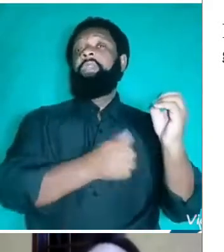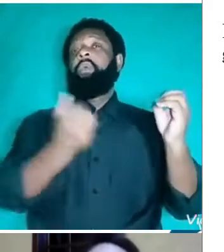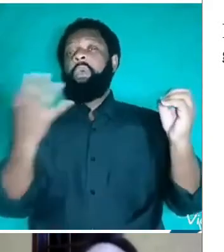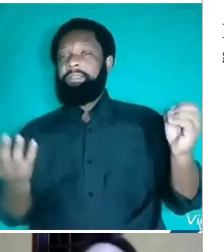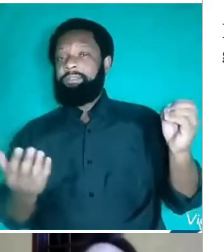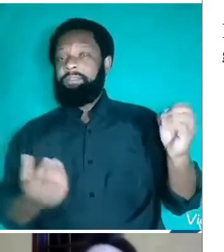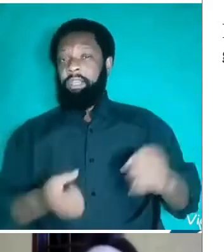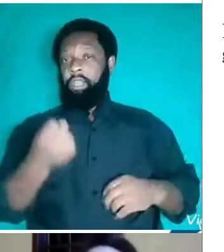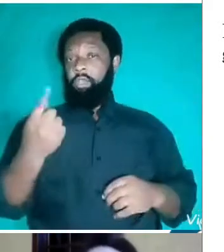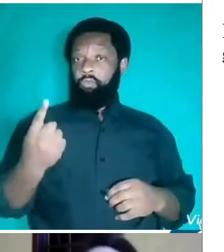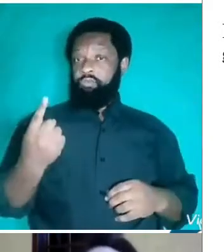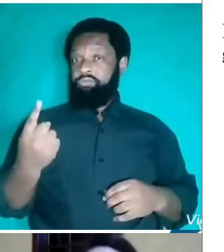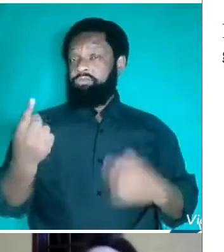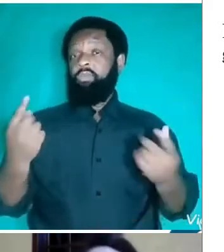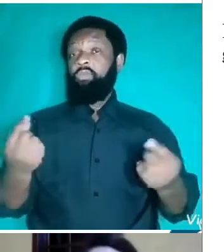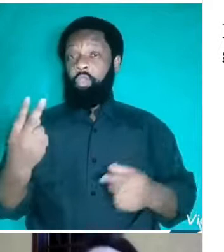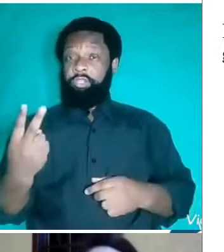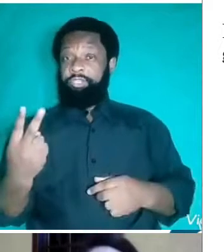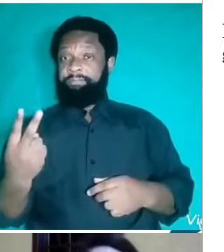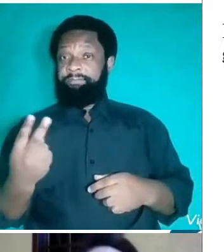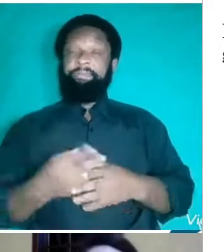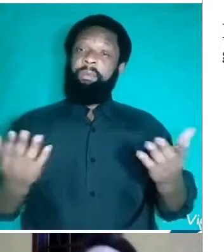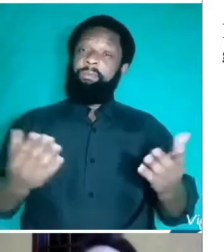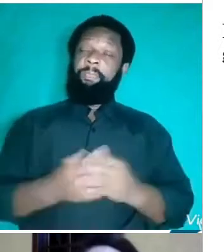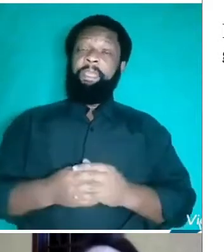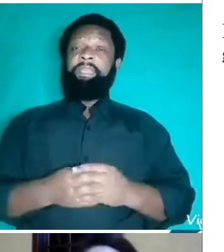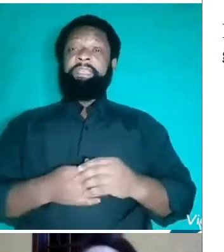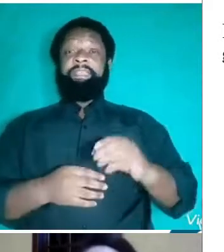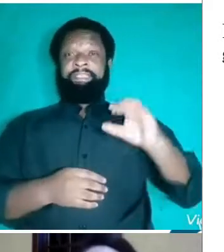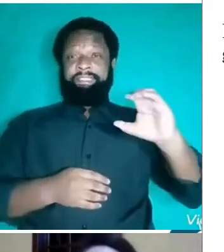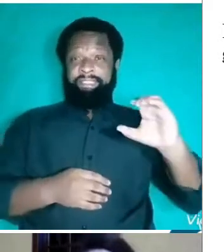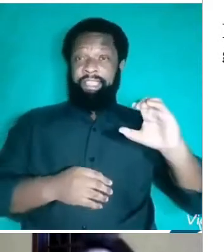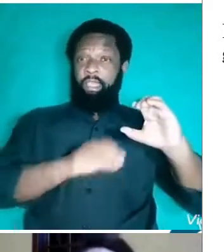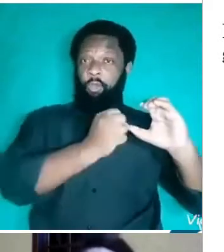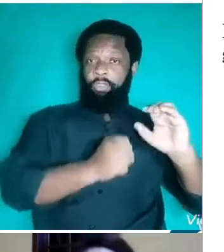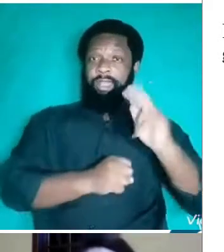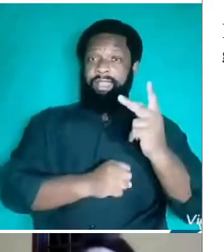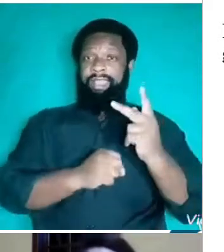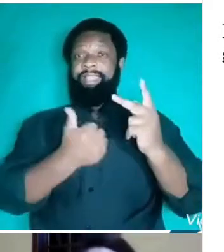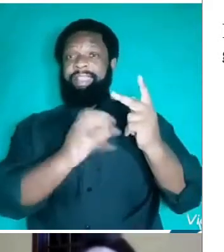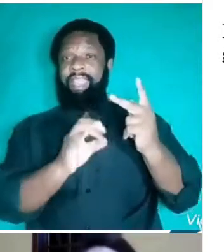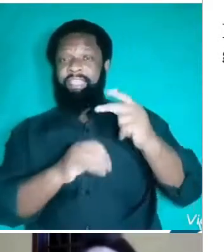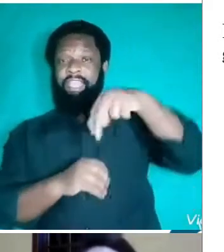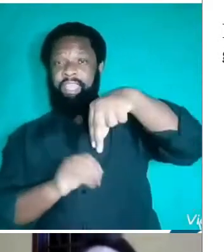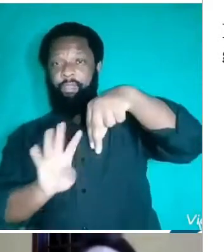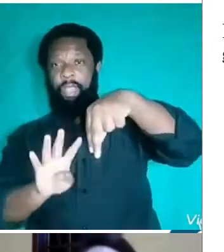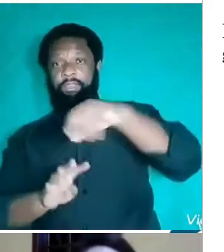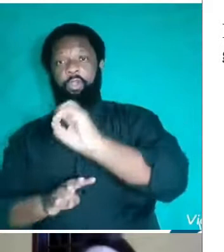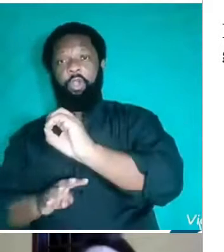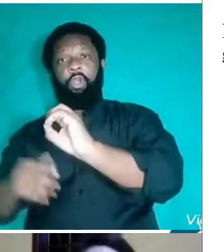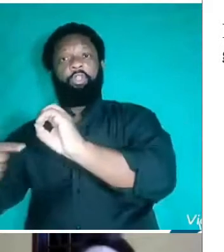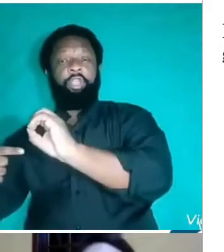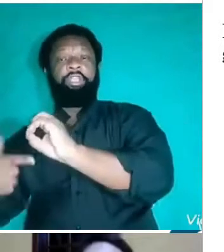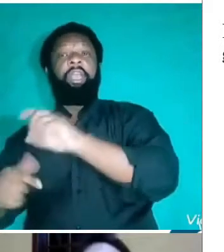oxigênio, que é 1, né? No caso aí, e 2. Então, C8H10, N4O2.